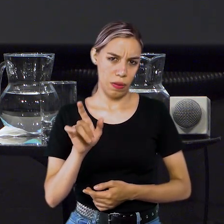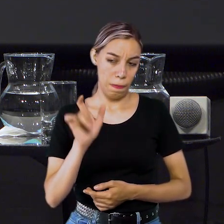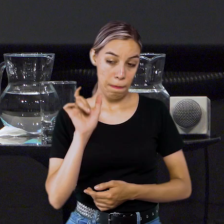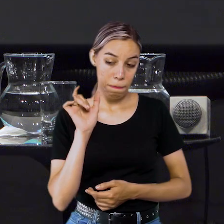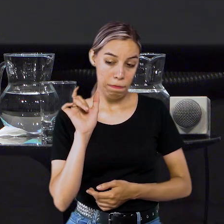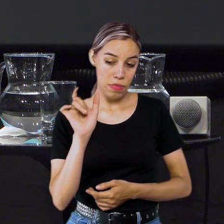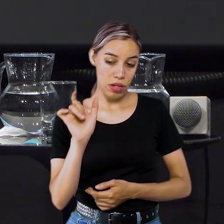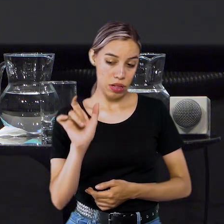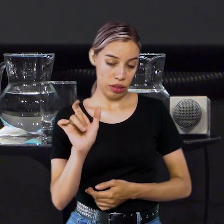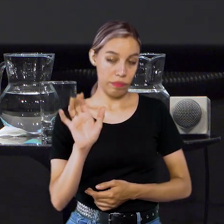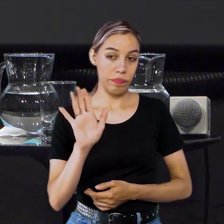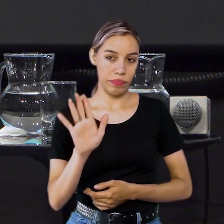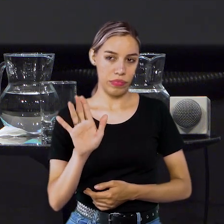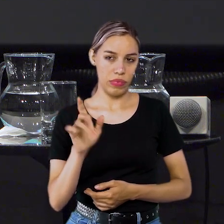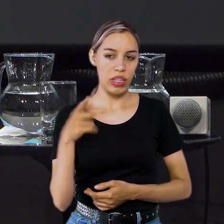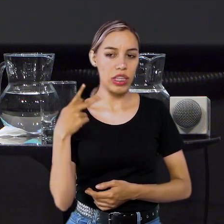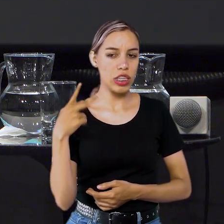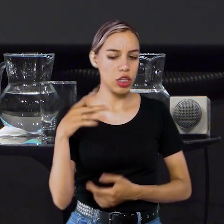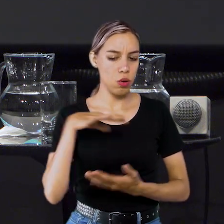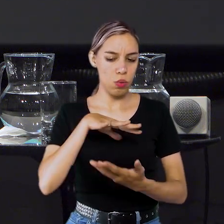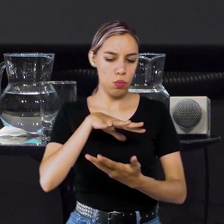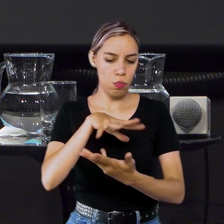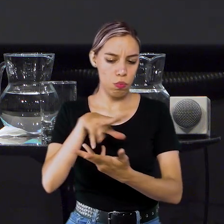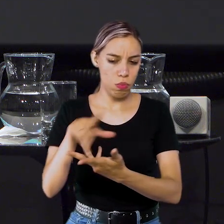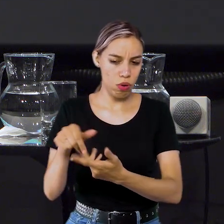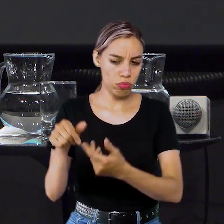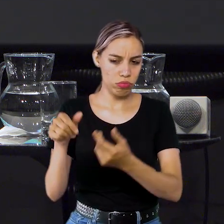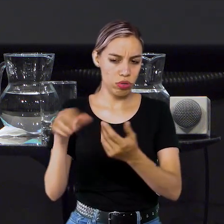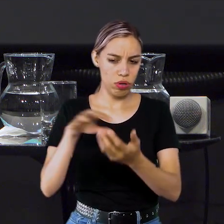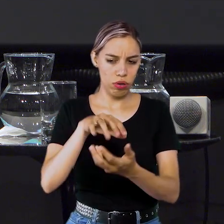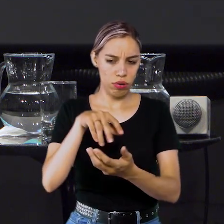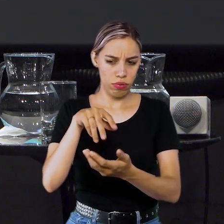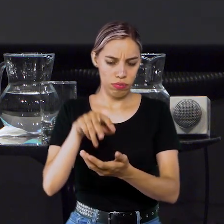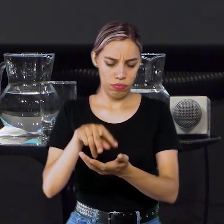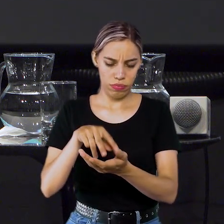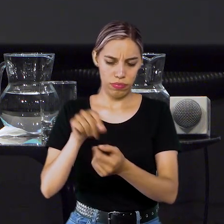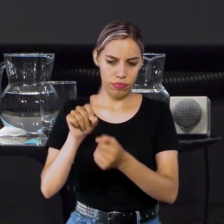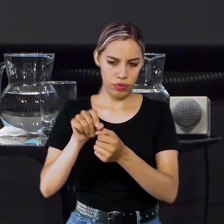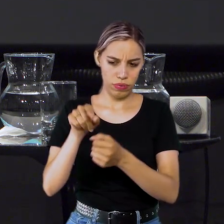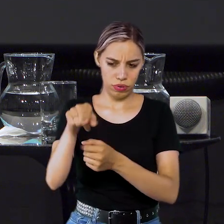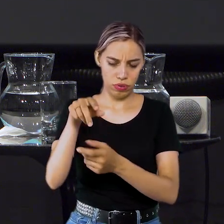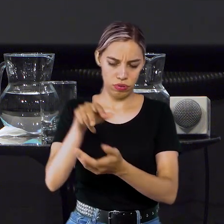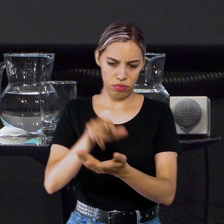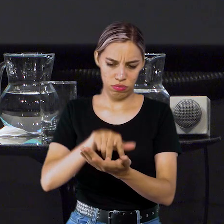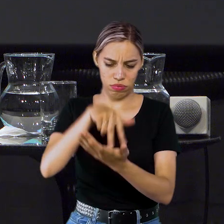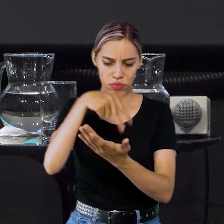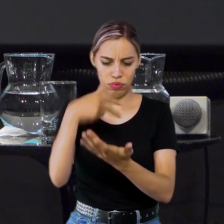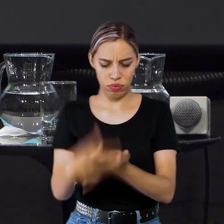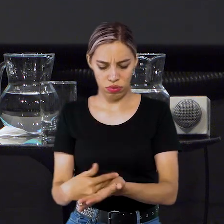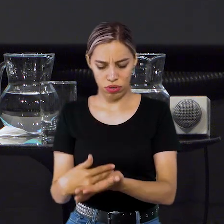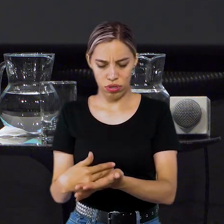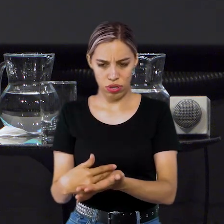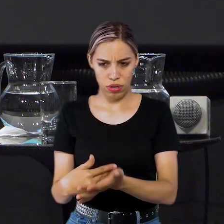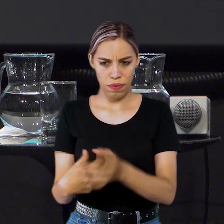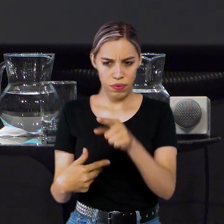falei, se o mundo te derrubar, você decide levantar ou